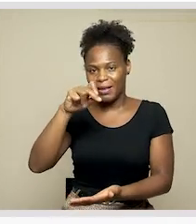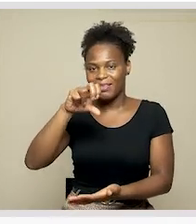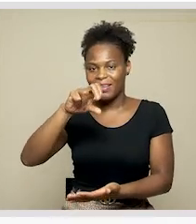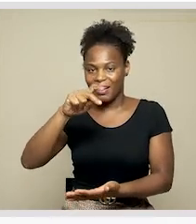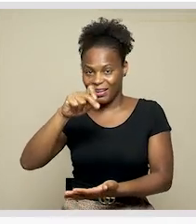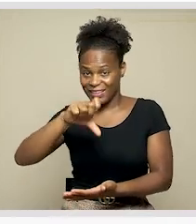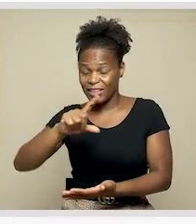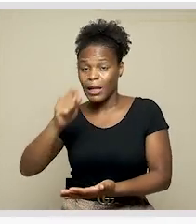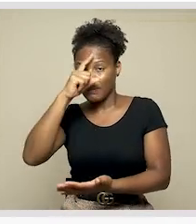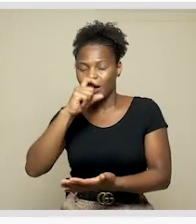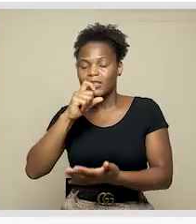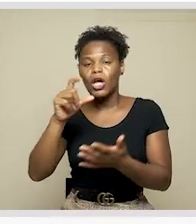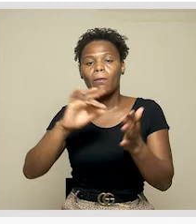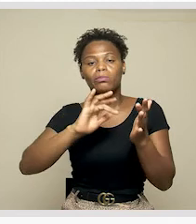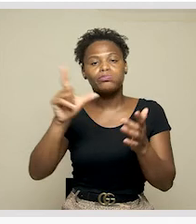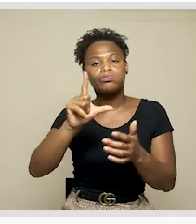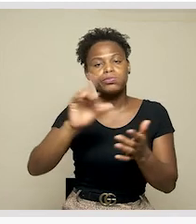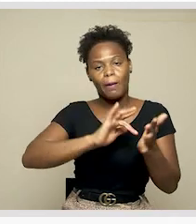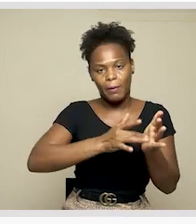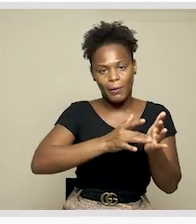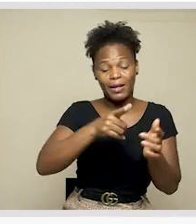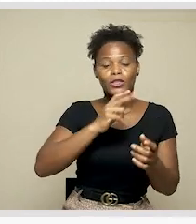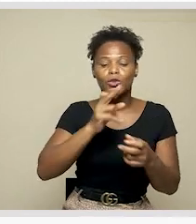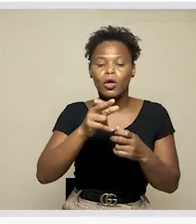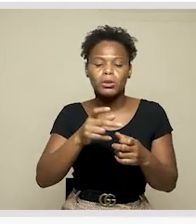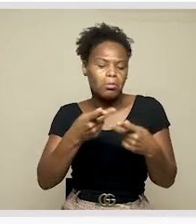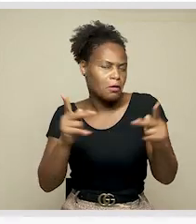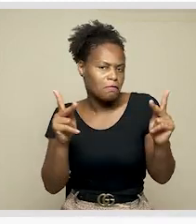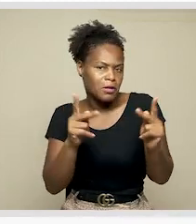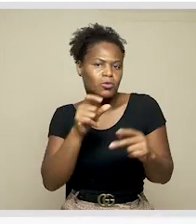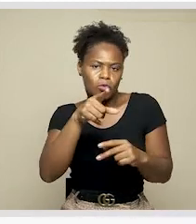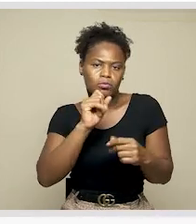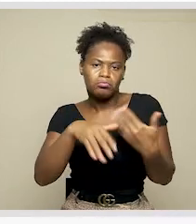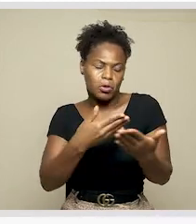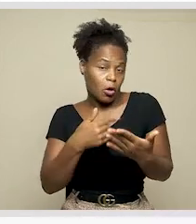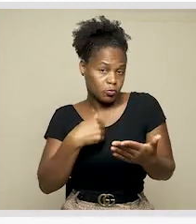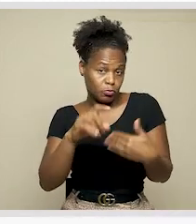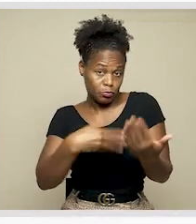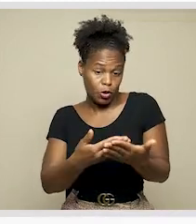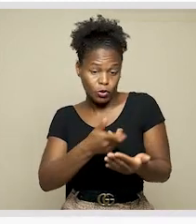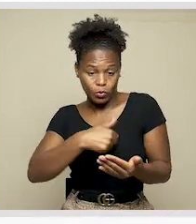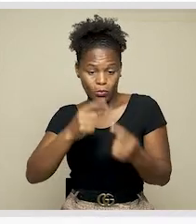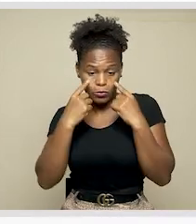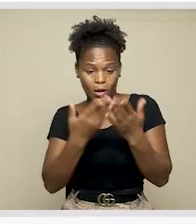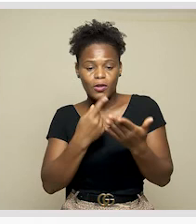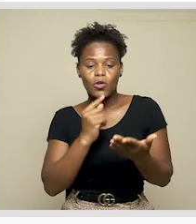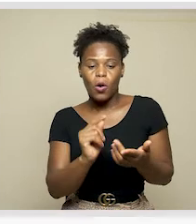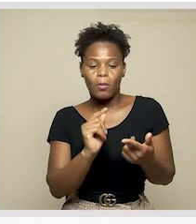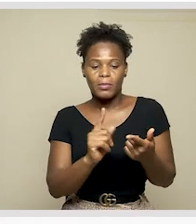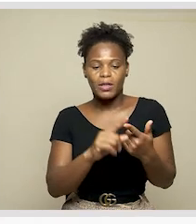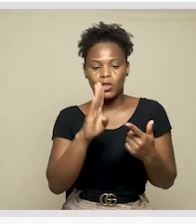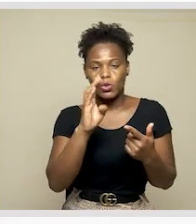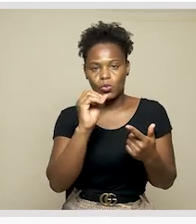de Lembranças Luso-Brasileiro. Aqui, sendo uma resposta de escolha livre, como propostas, nós